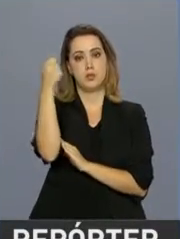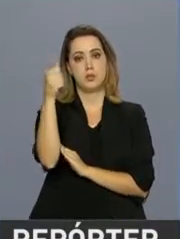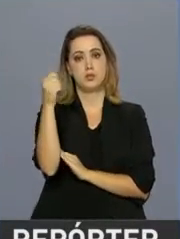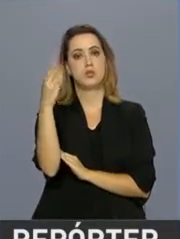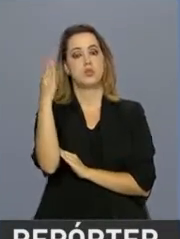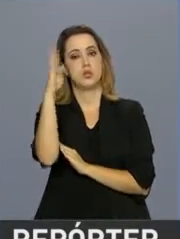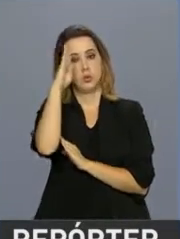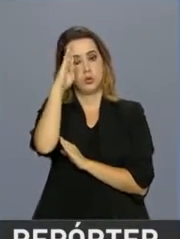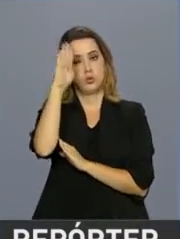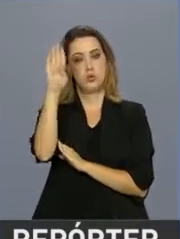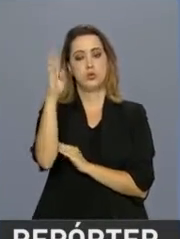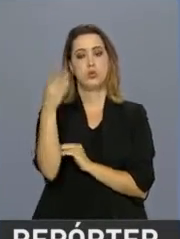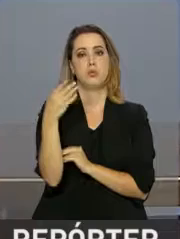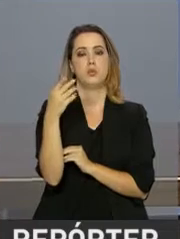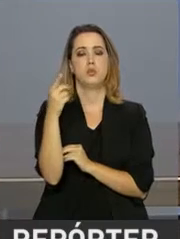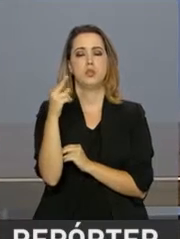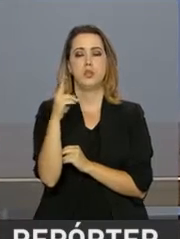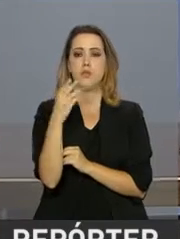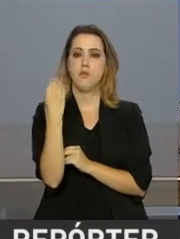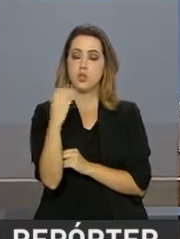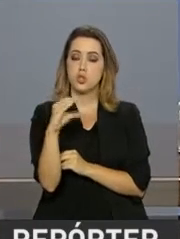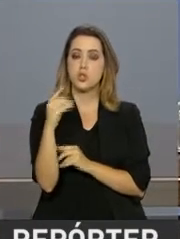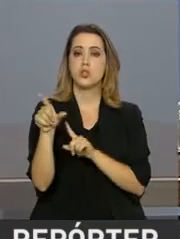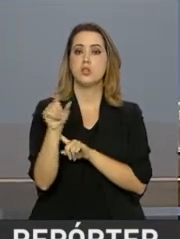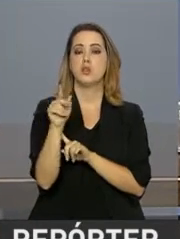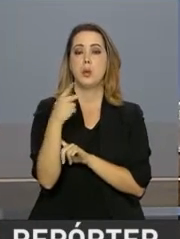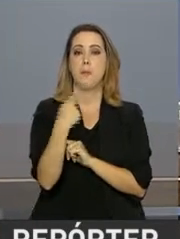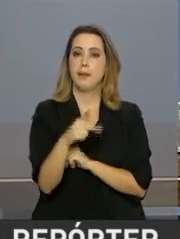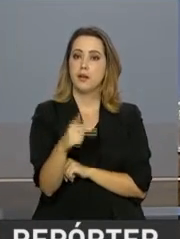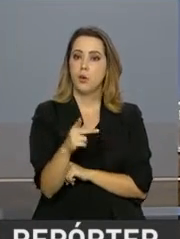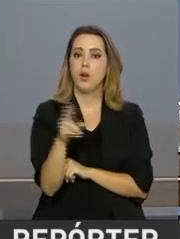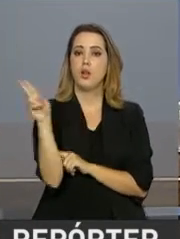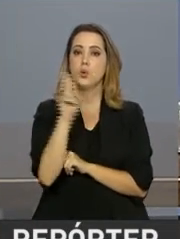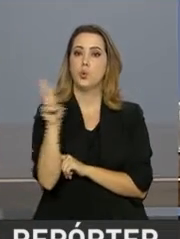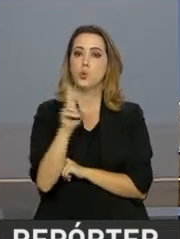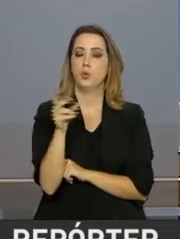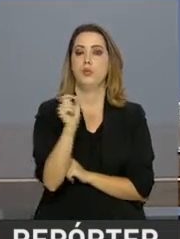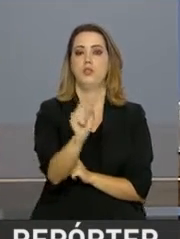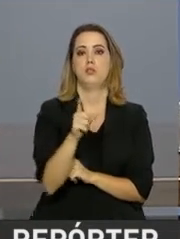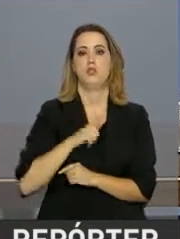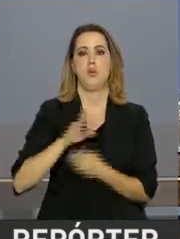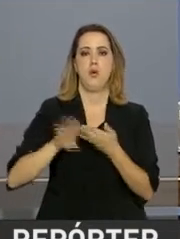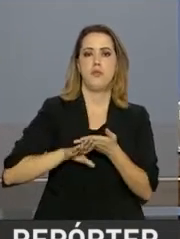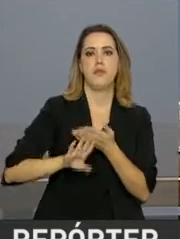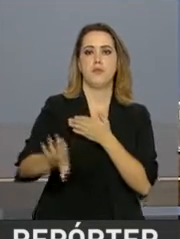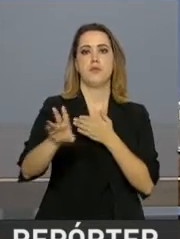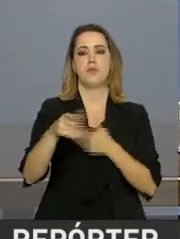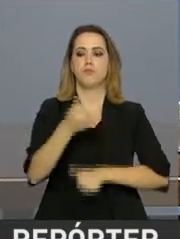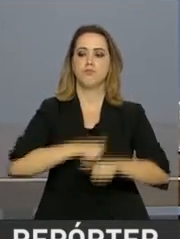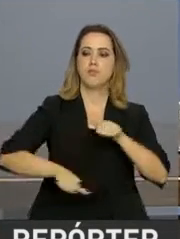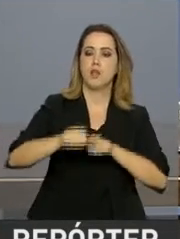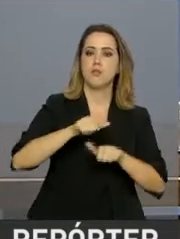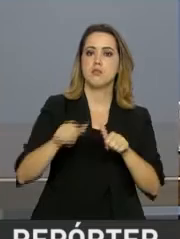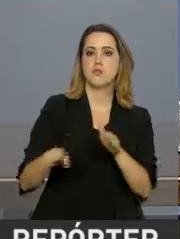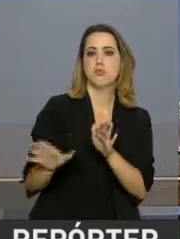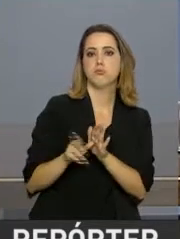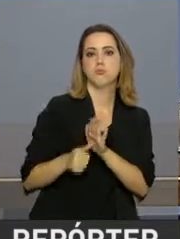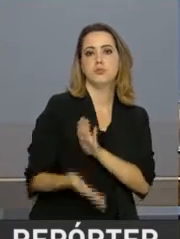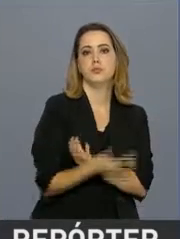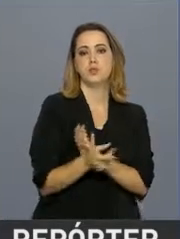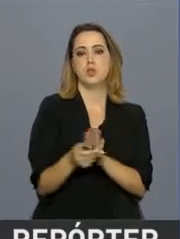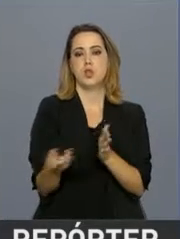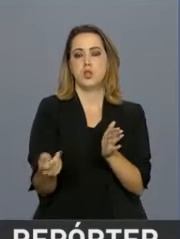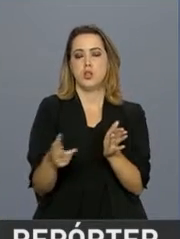Chile, Paraguai e Uruguai no combate ao contrabando, ao tráfico ilegal de armas, drogas e de